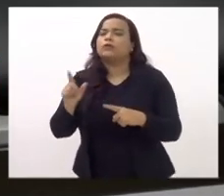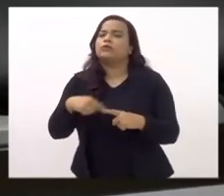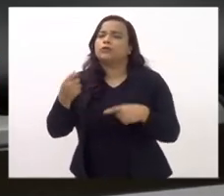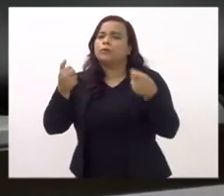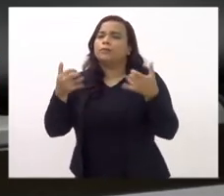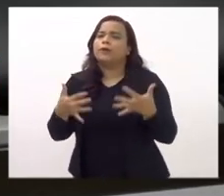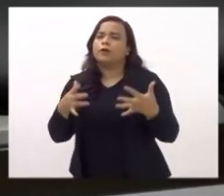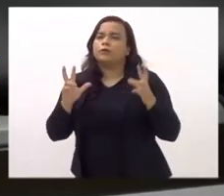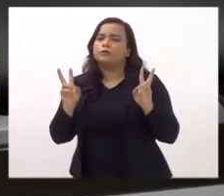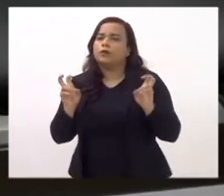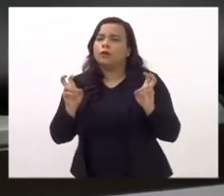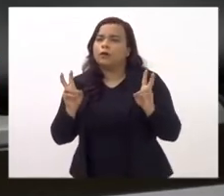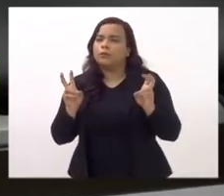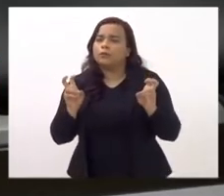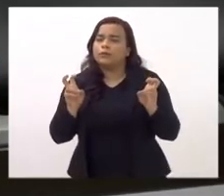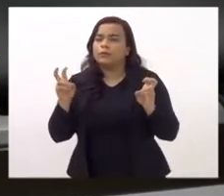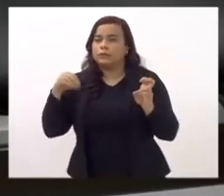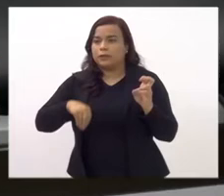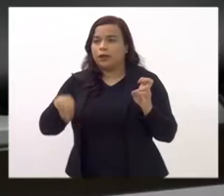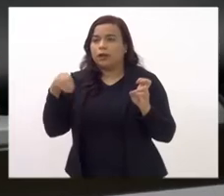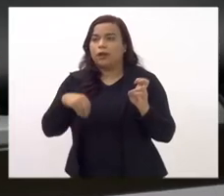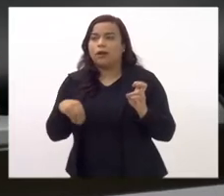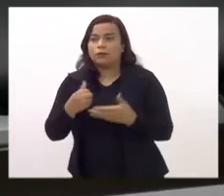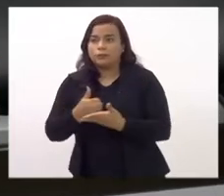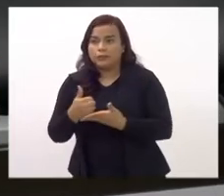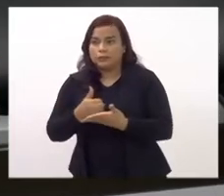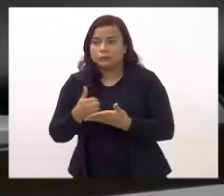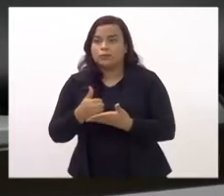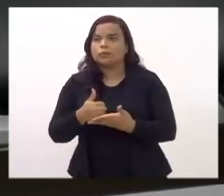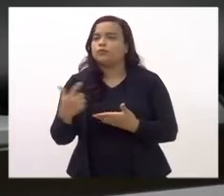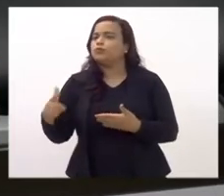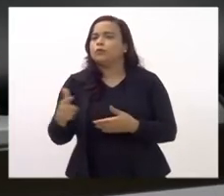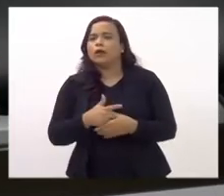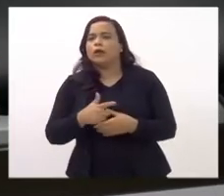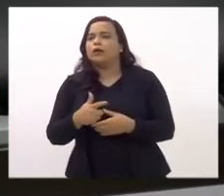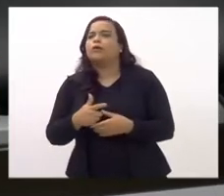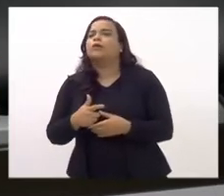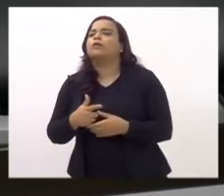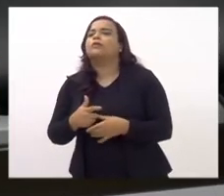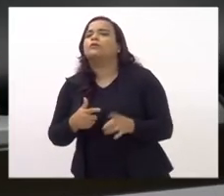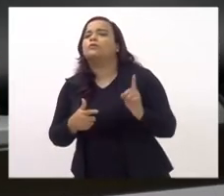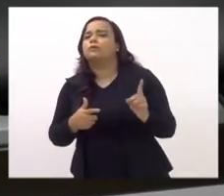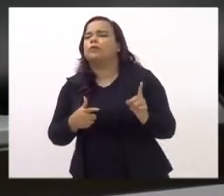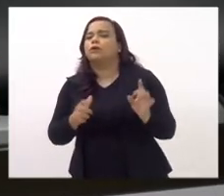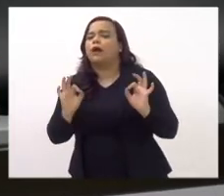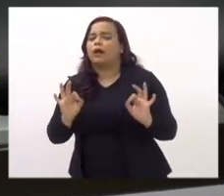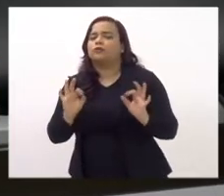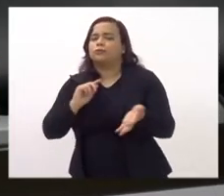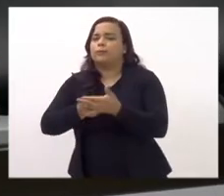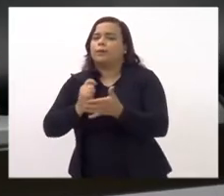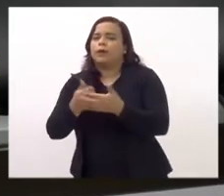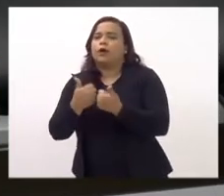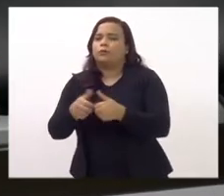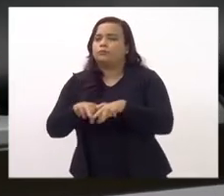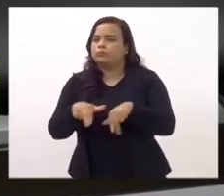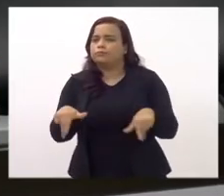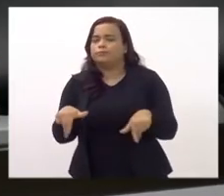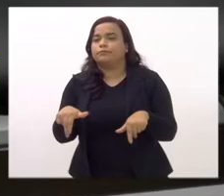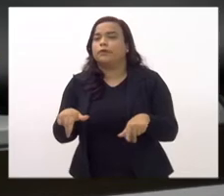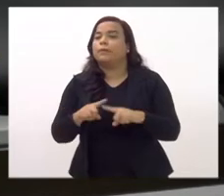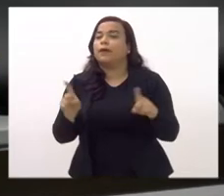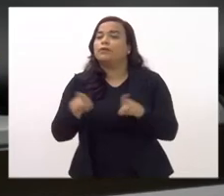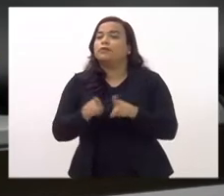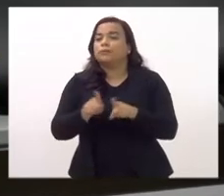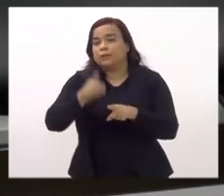falando aqui sobre a questão do salário mínimo não garantir todas essas passagens que as pessoas precisam pagar, mas a gente também tem que entender que a